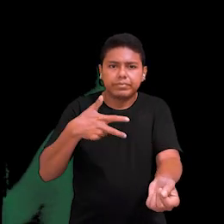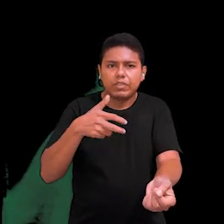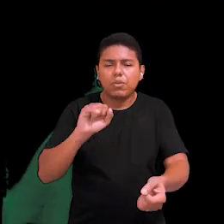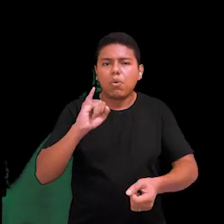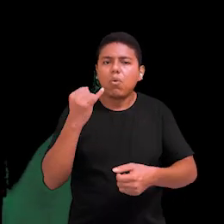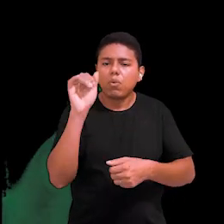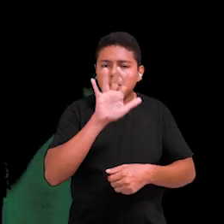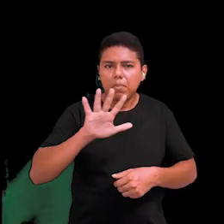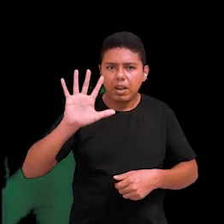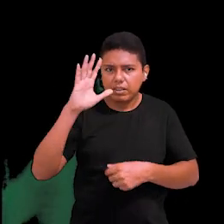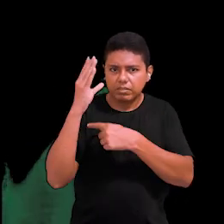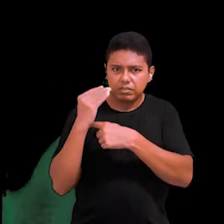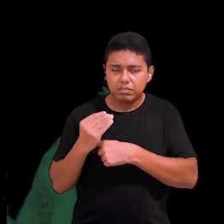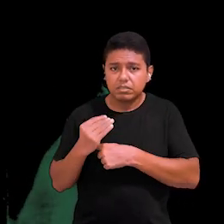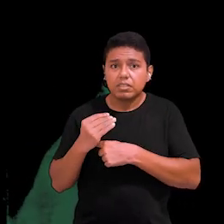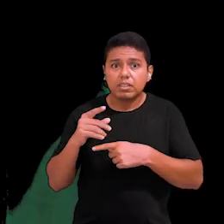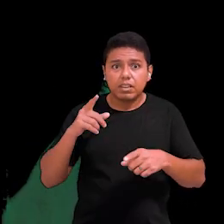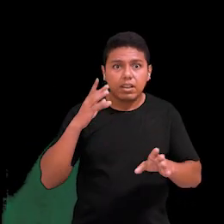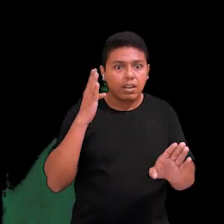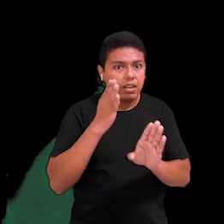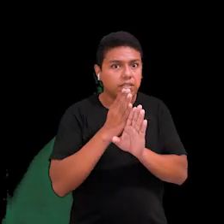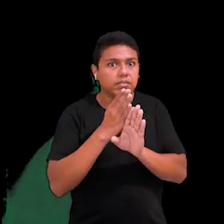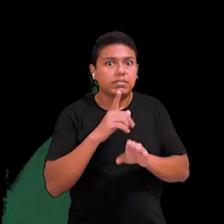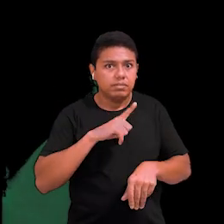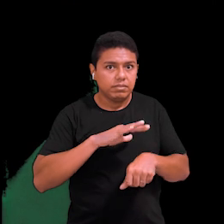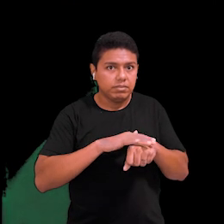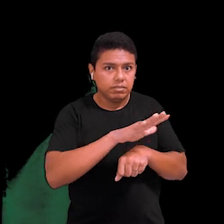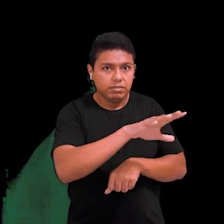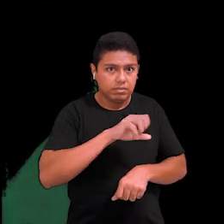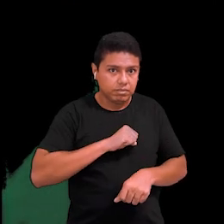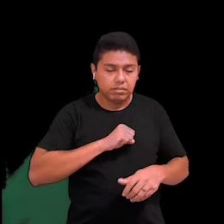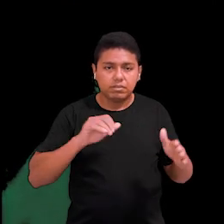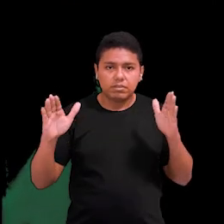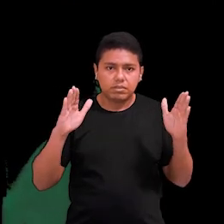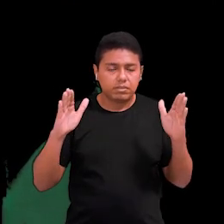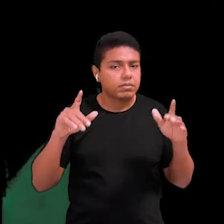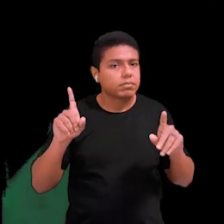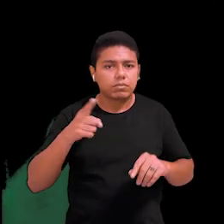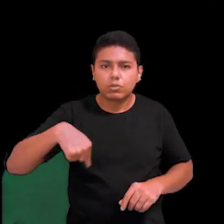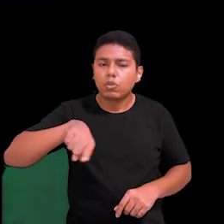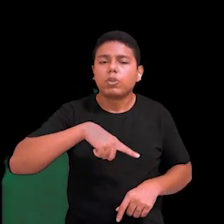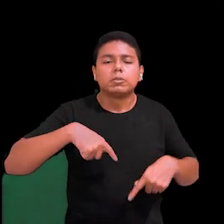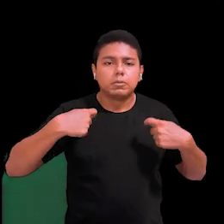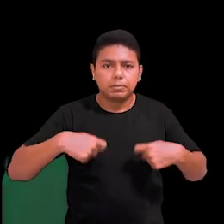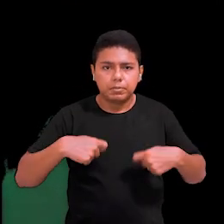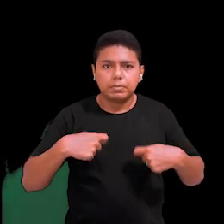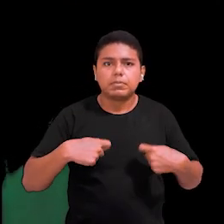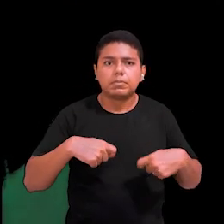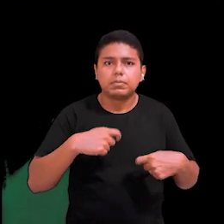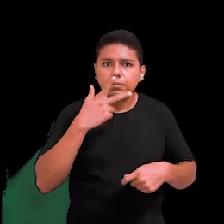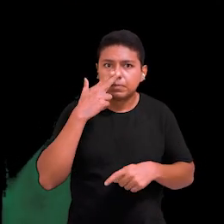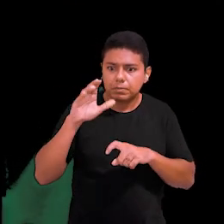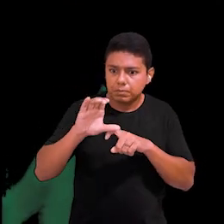como exames laboratoriais ou até de imagens, para definir ou diagnosticar uma infecção puerperal. Na